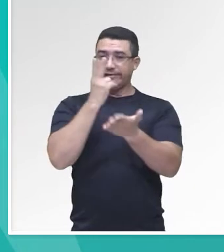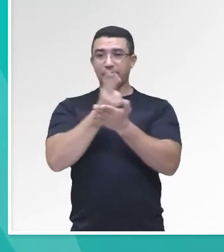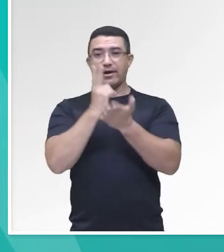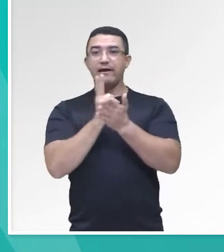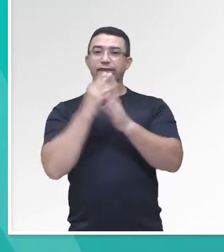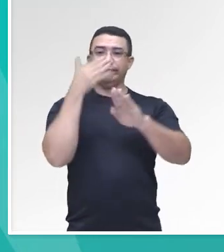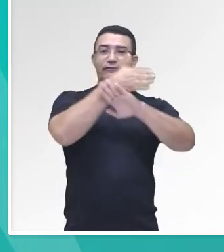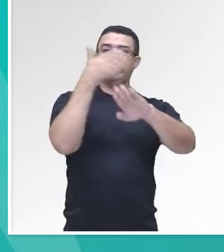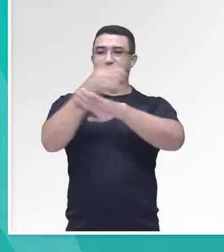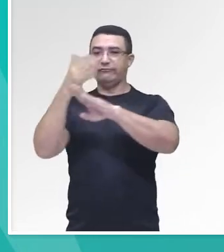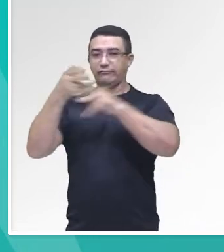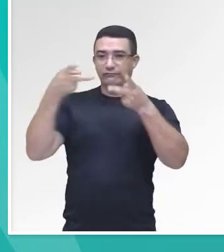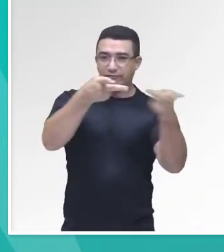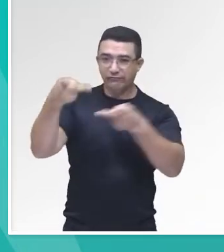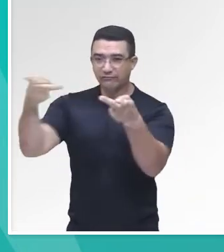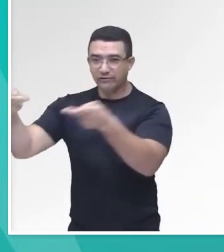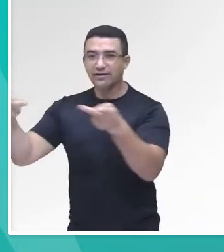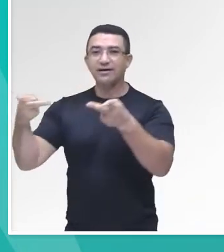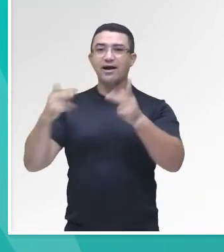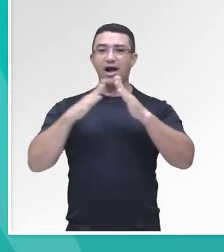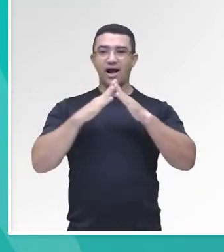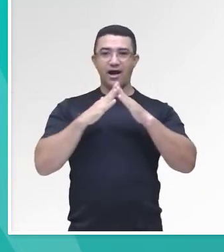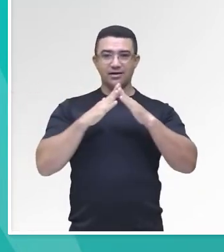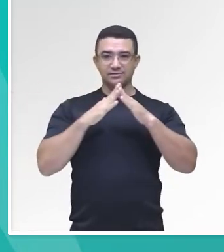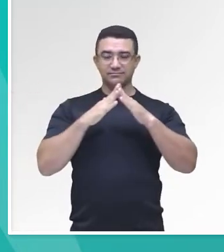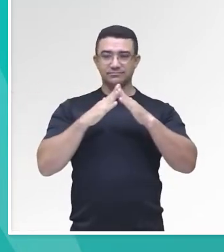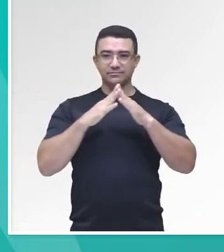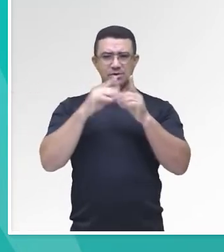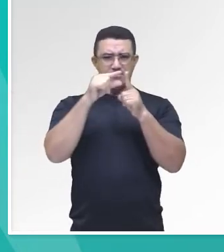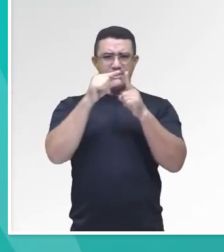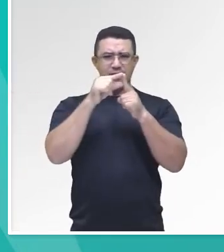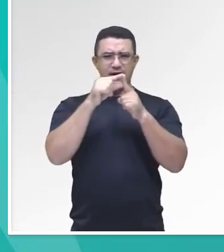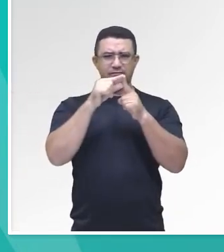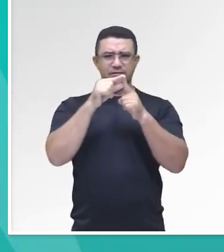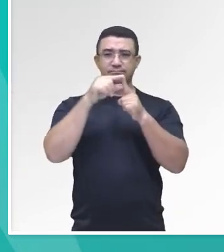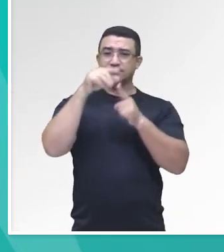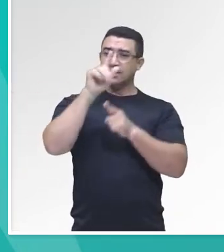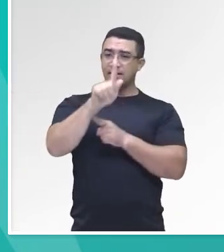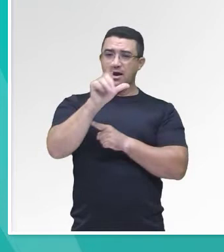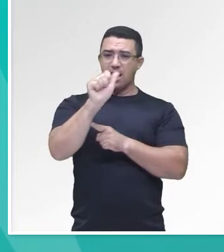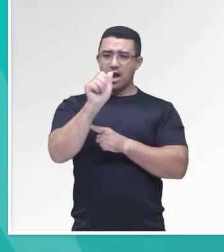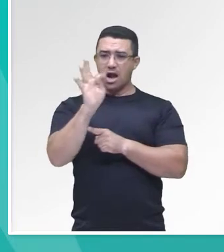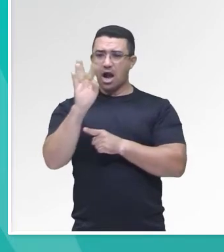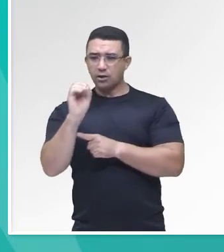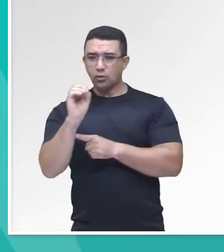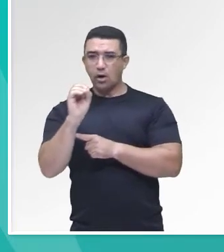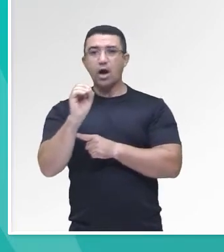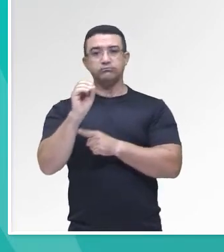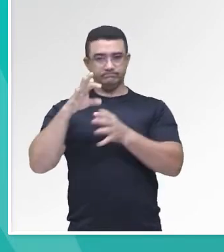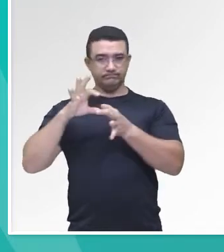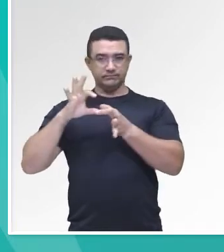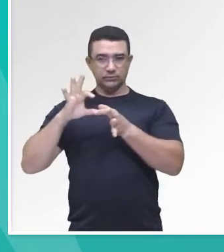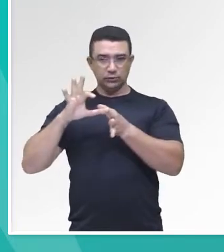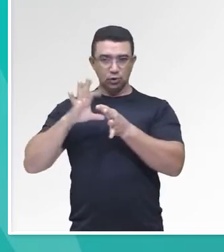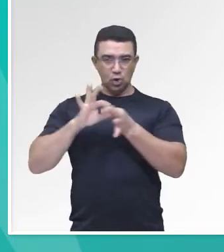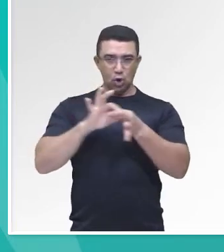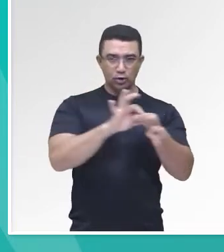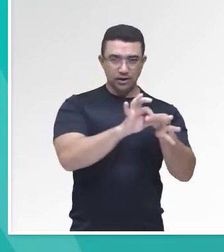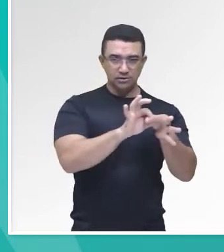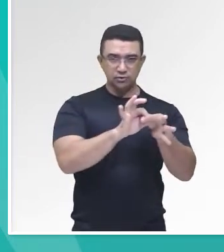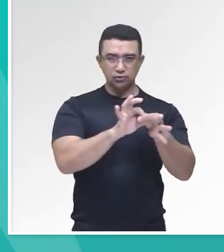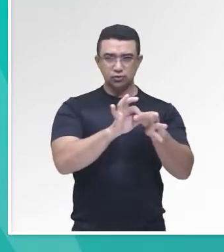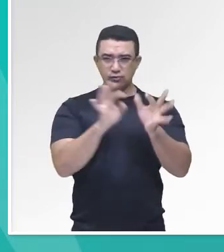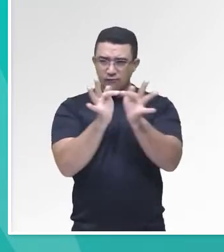né? Então, a palavra gato, né, nesse contexto, está sendo colocado aqui,